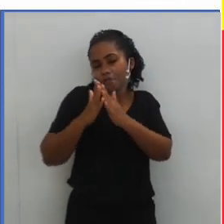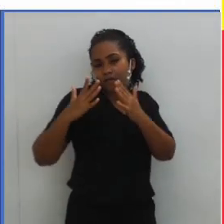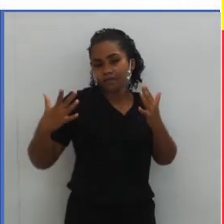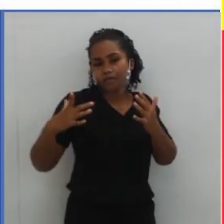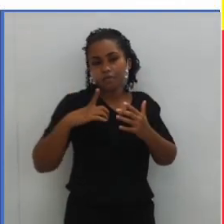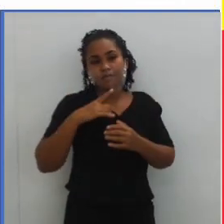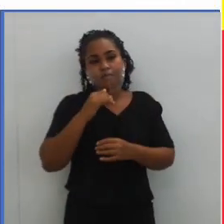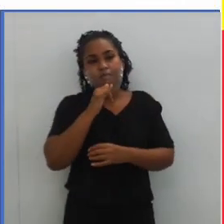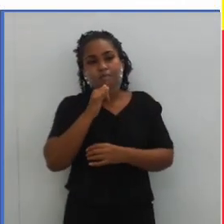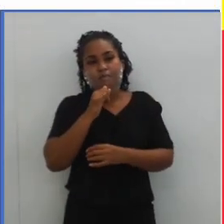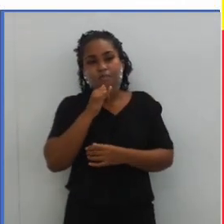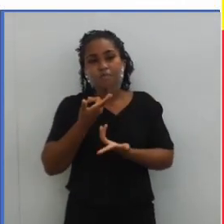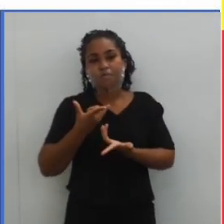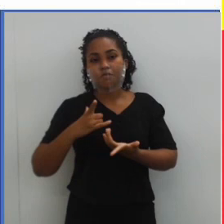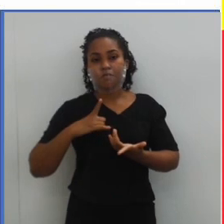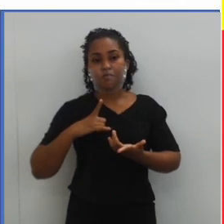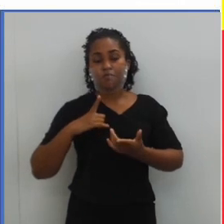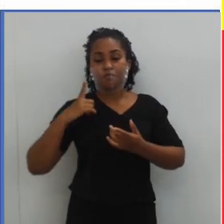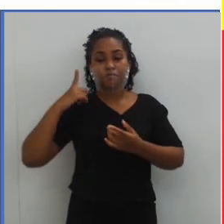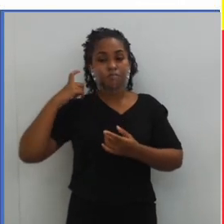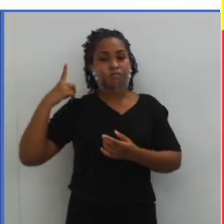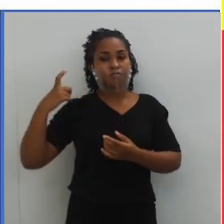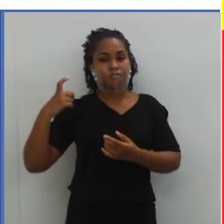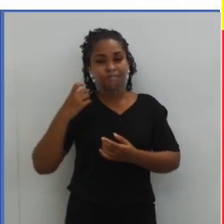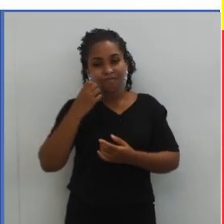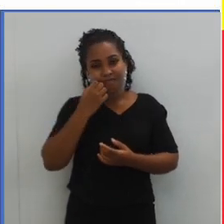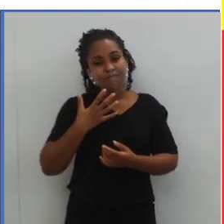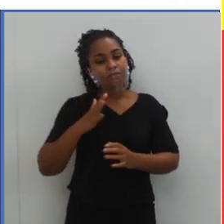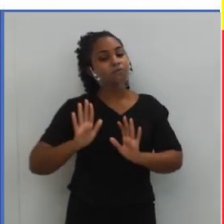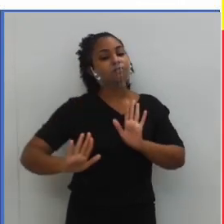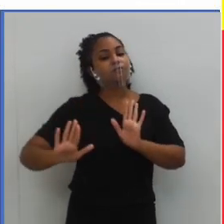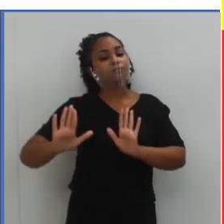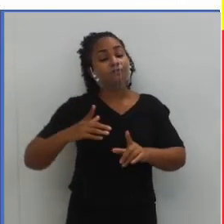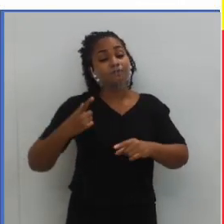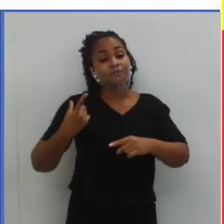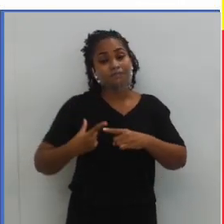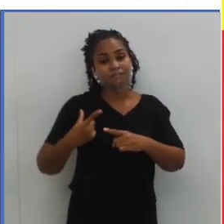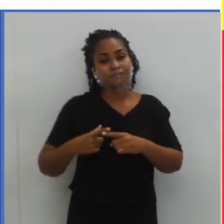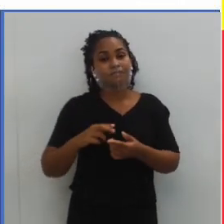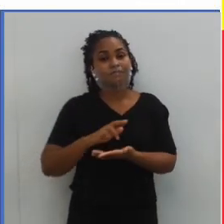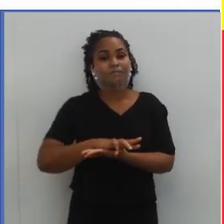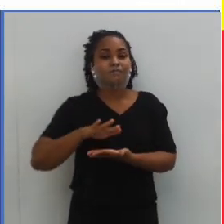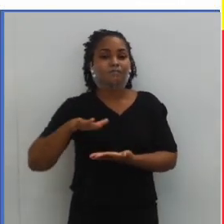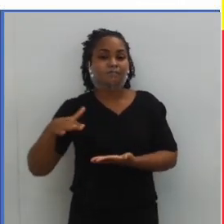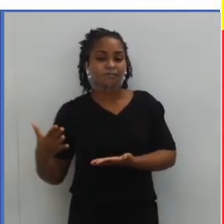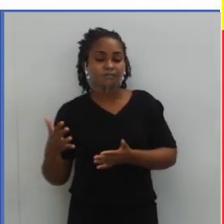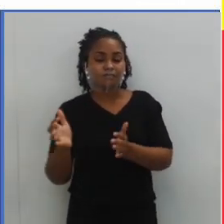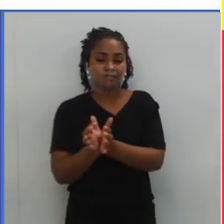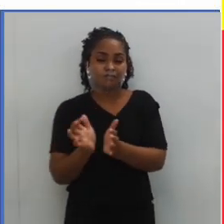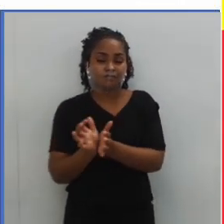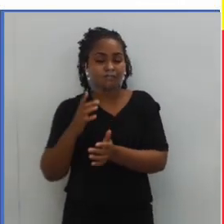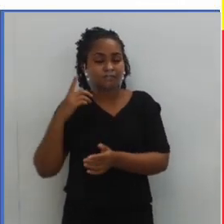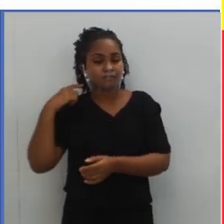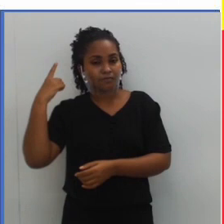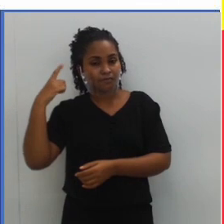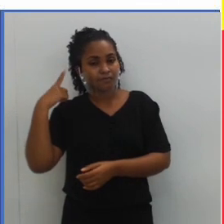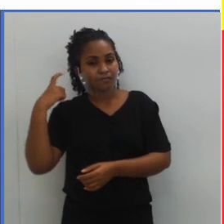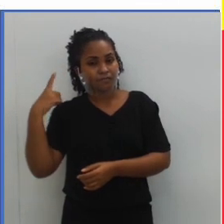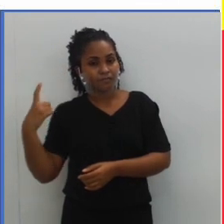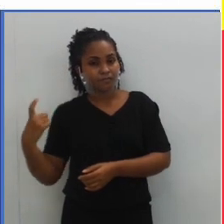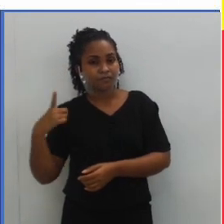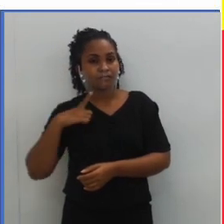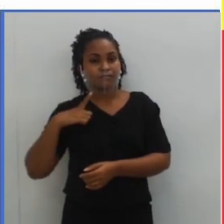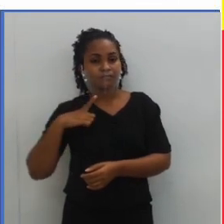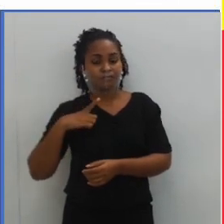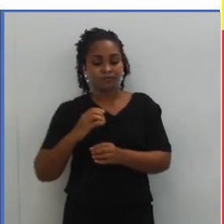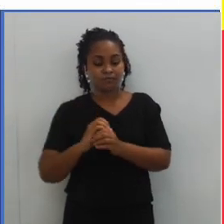Então, a sonoplastia do filme ela também tem que ser bem cuidada e ela é feita nesse núcleo de som, né? Que temos o engenheiro